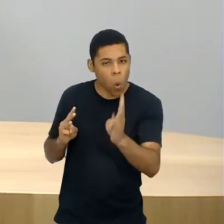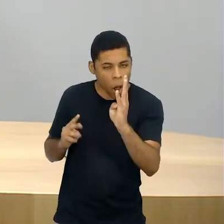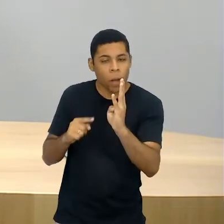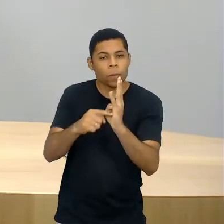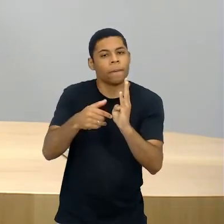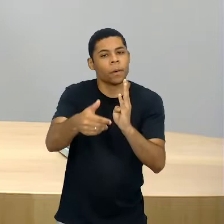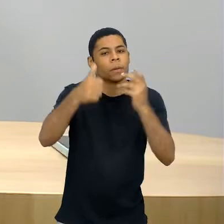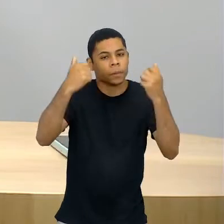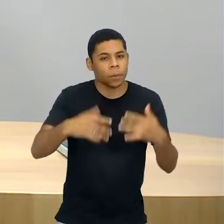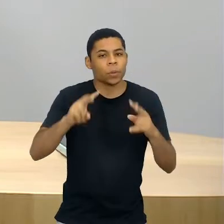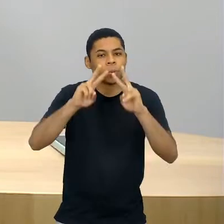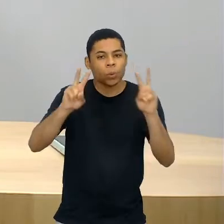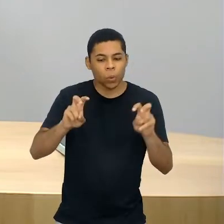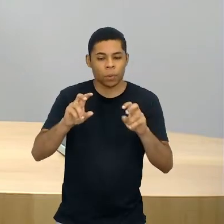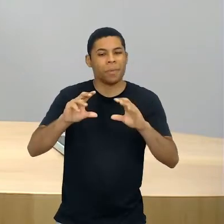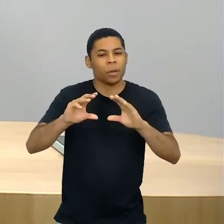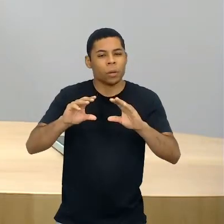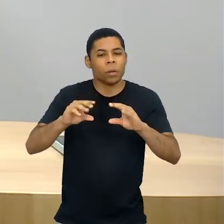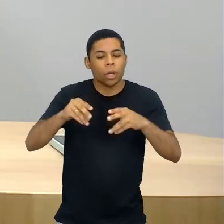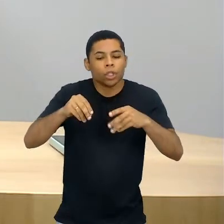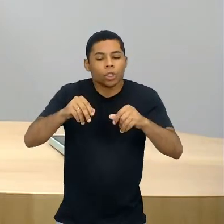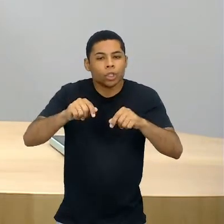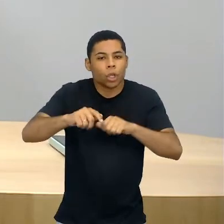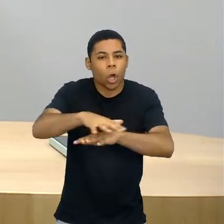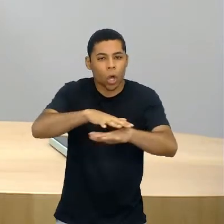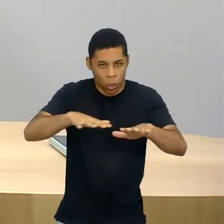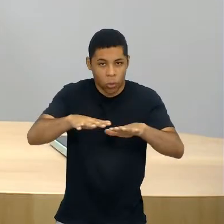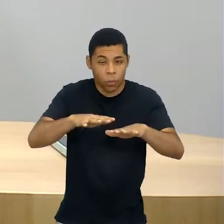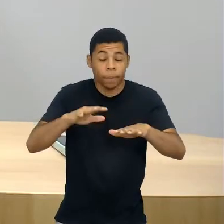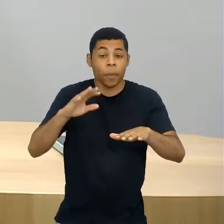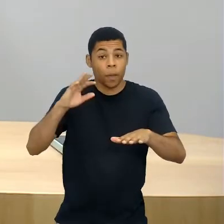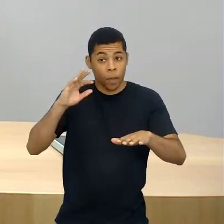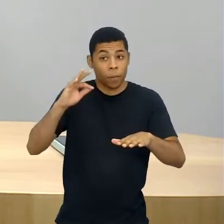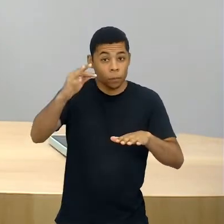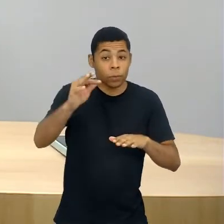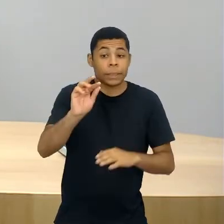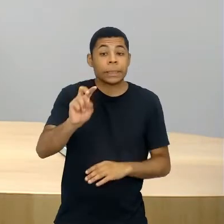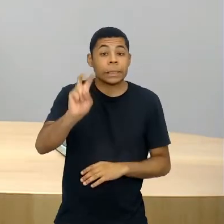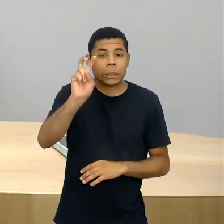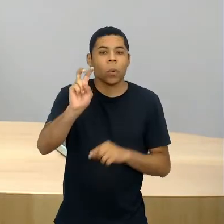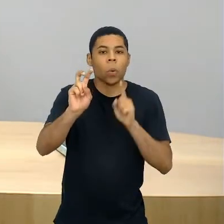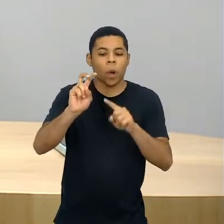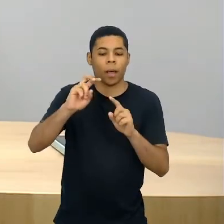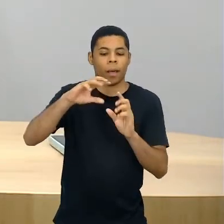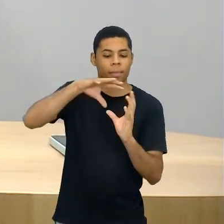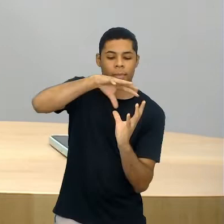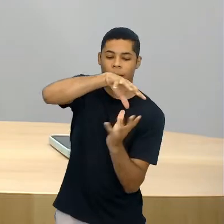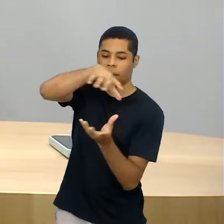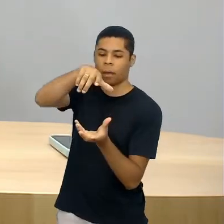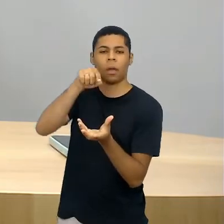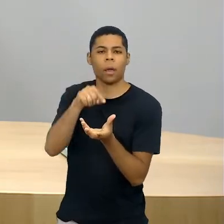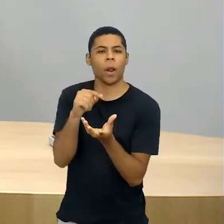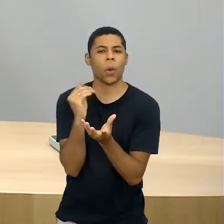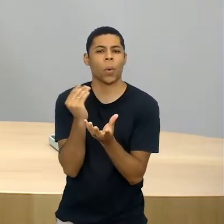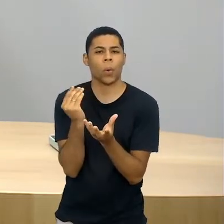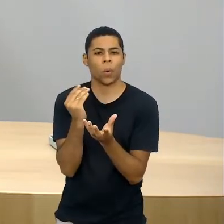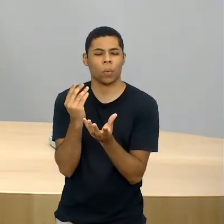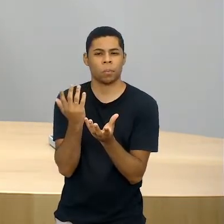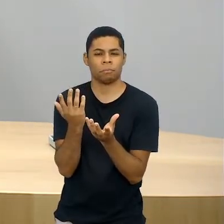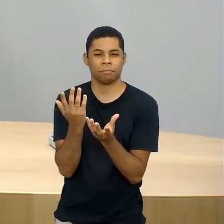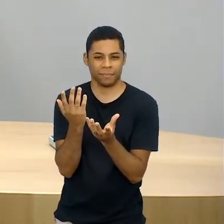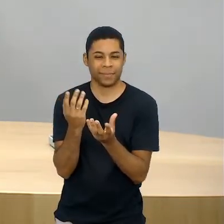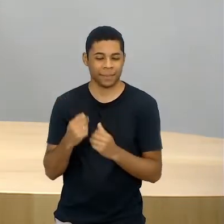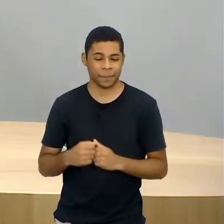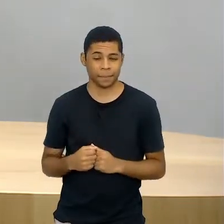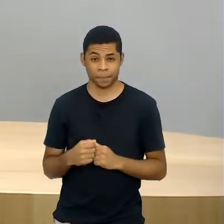né? Até chegar na finalização na atividade 5 com o sistema da Terra. Então, vocês viram a sequência desde a atividade